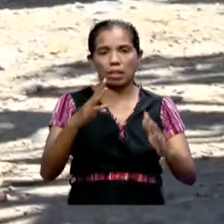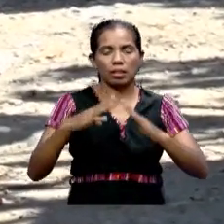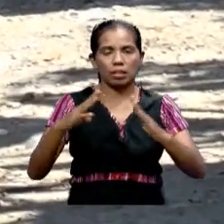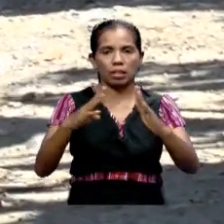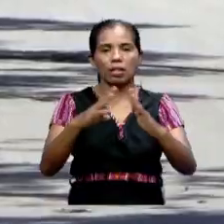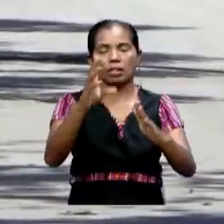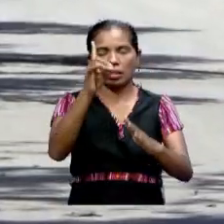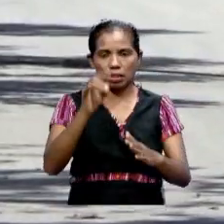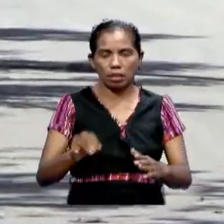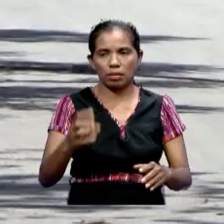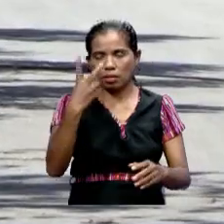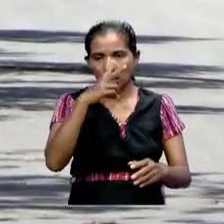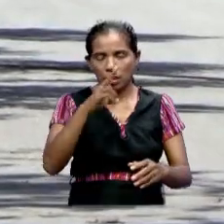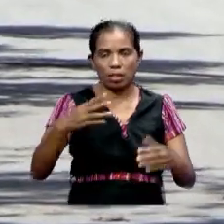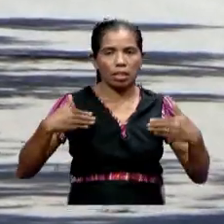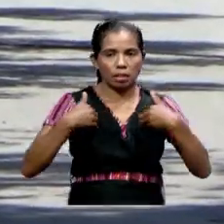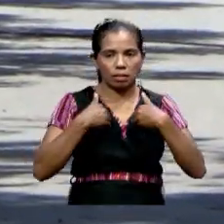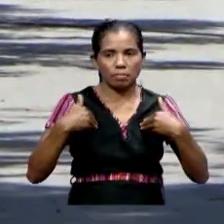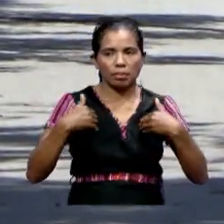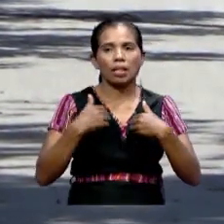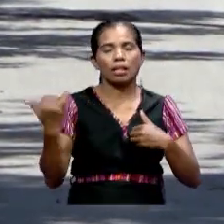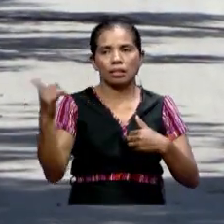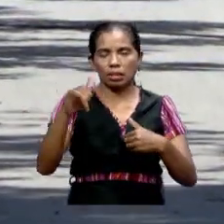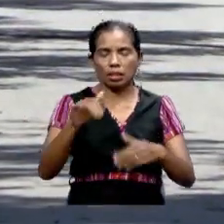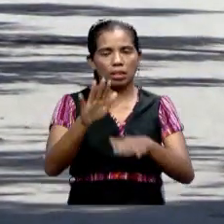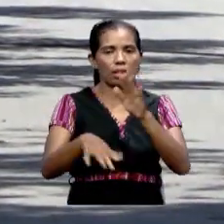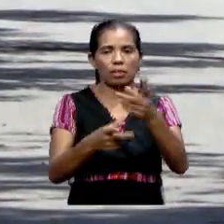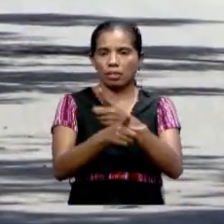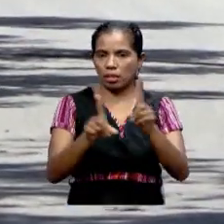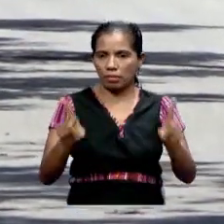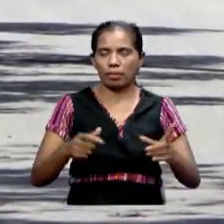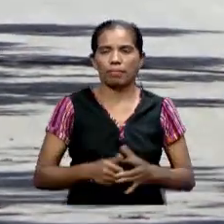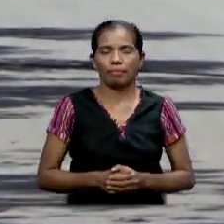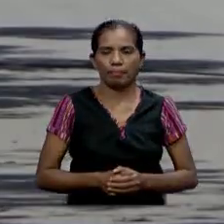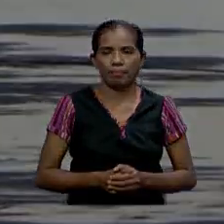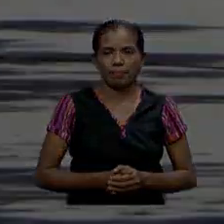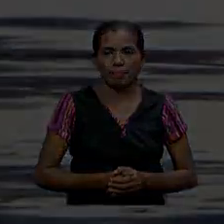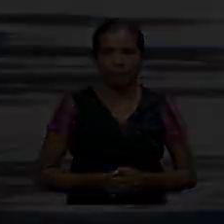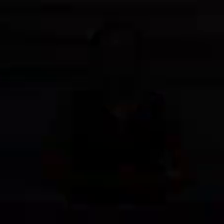Ho di halo operasaun ba animal sira nebe lau livre. Abra Amaral, Jemen.